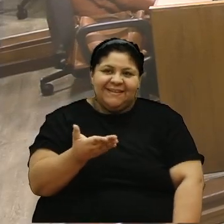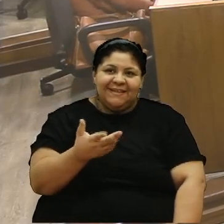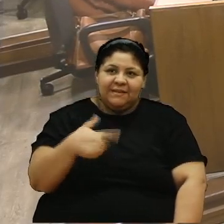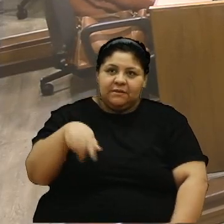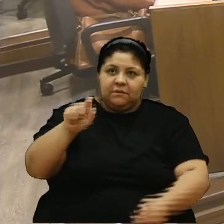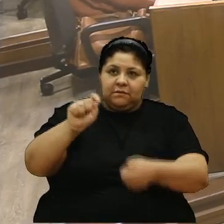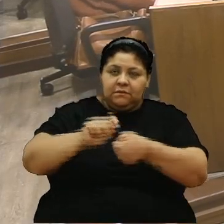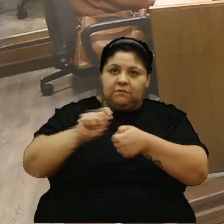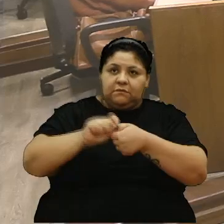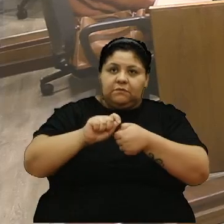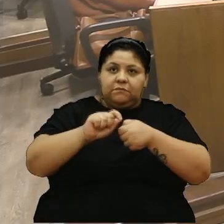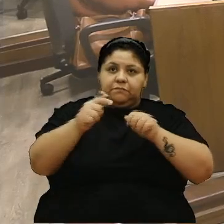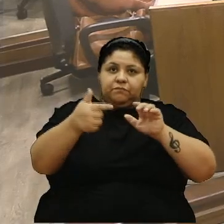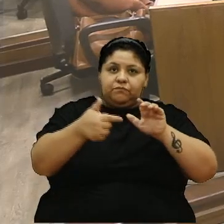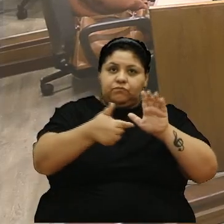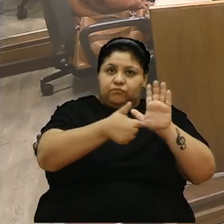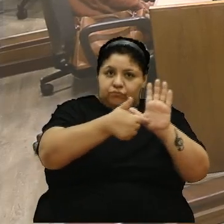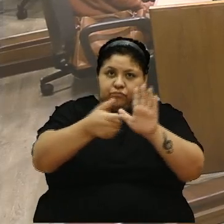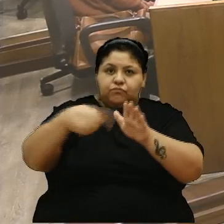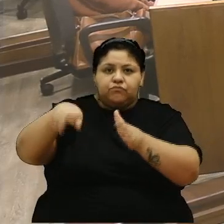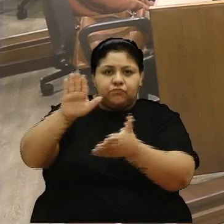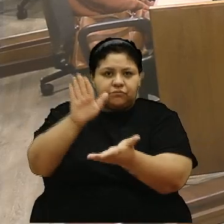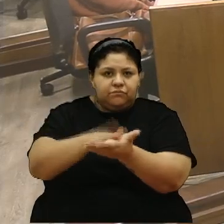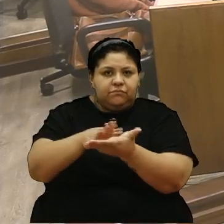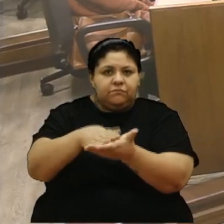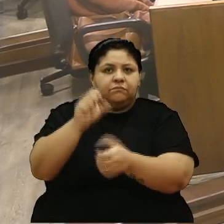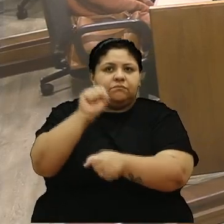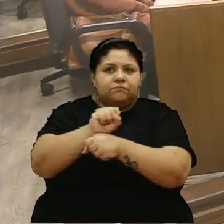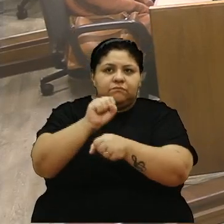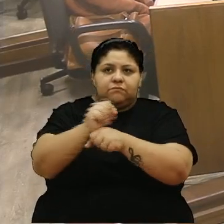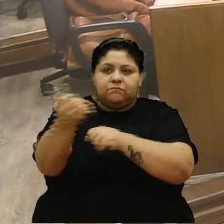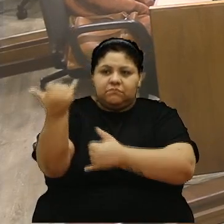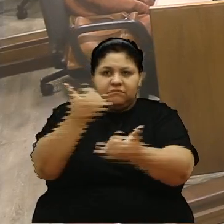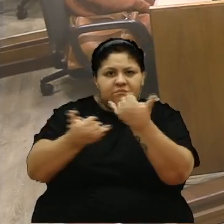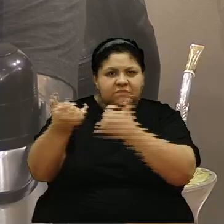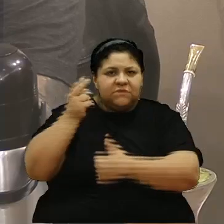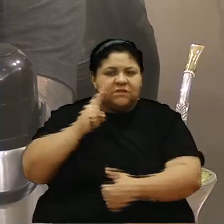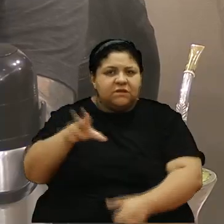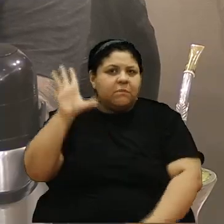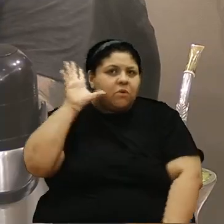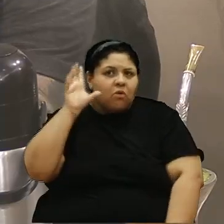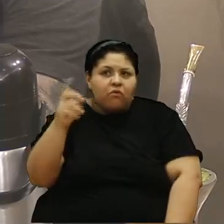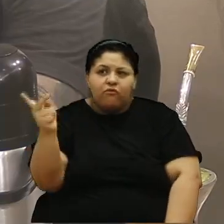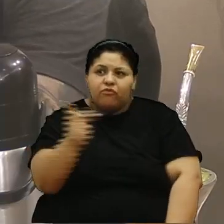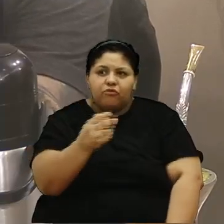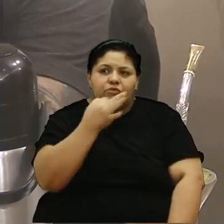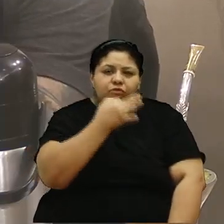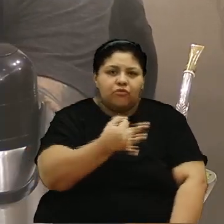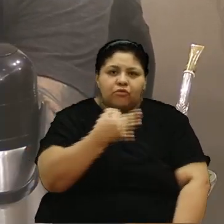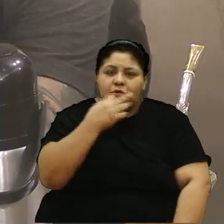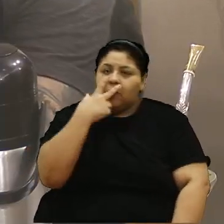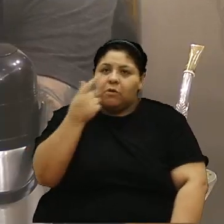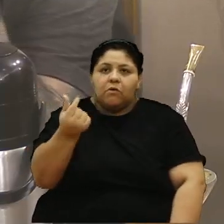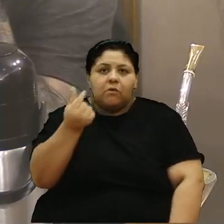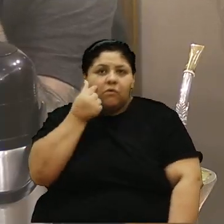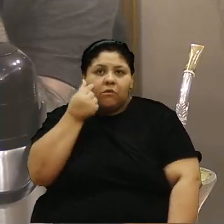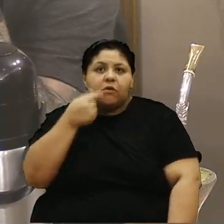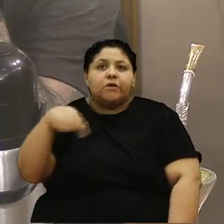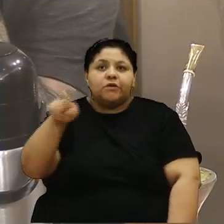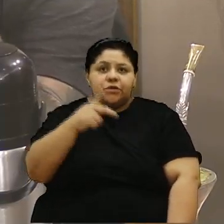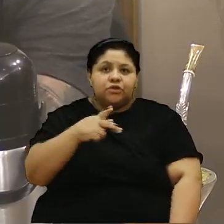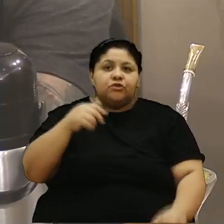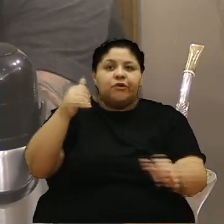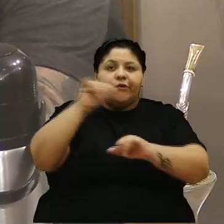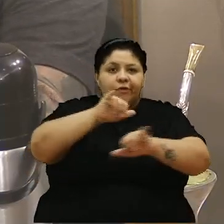fazem apontamentos, nós cobramos. E a gente espera que as informações venham e a gente sempre ouve os dois lados. Assim como o vereador Friso falou, a gente vai buscar informação, de